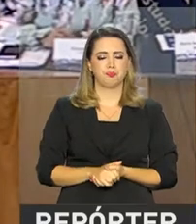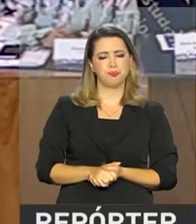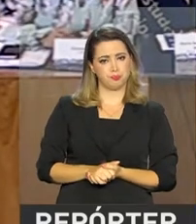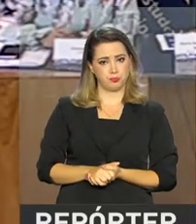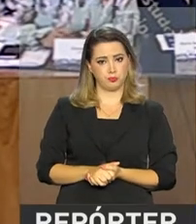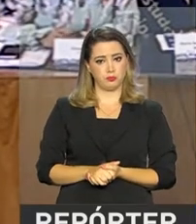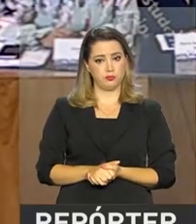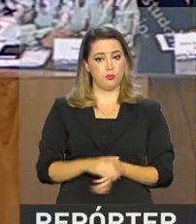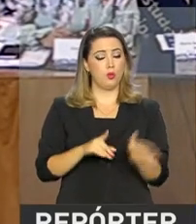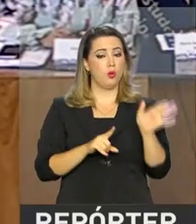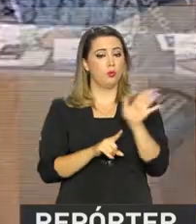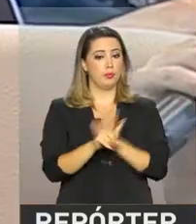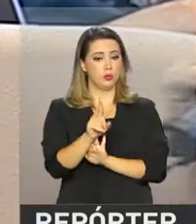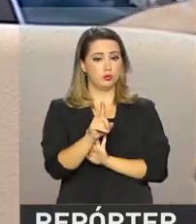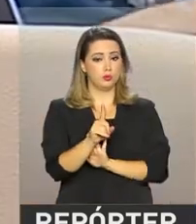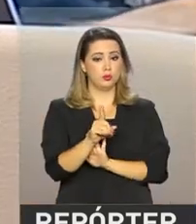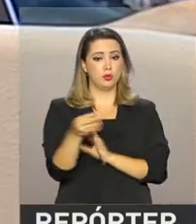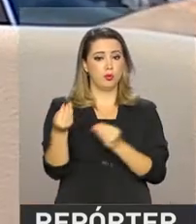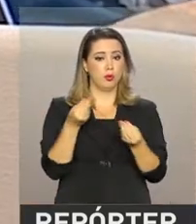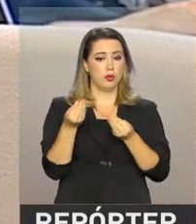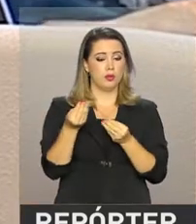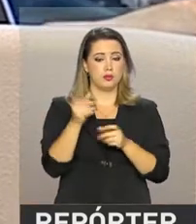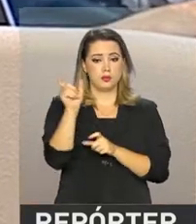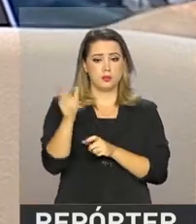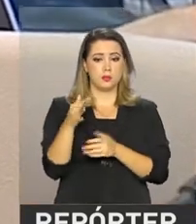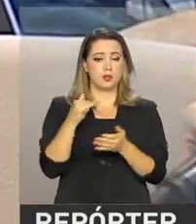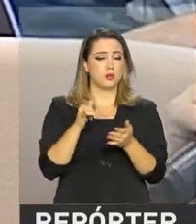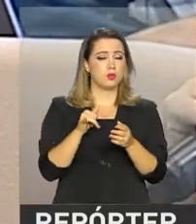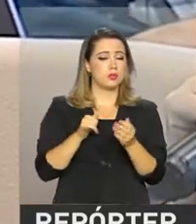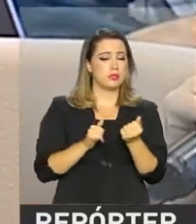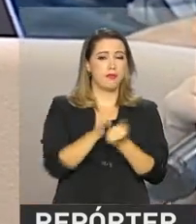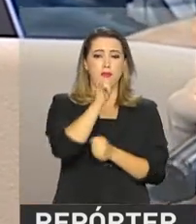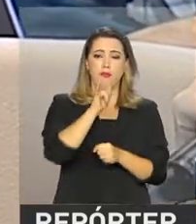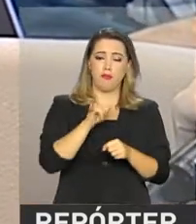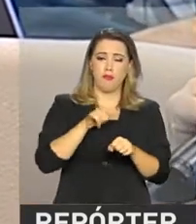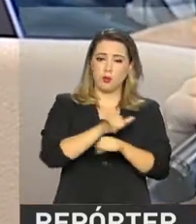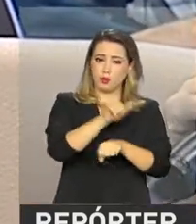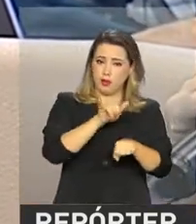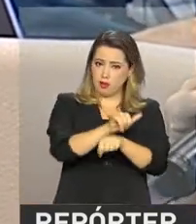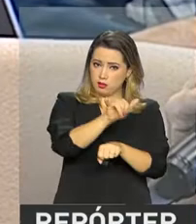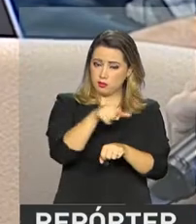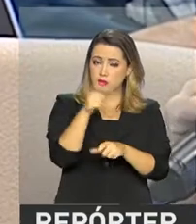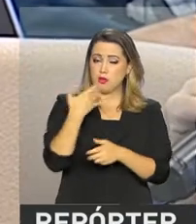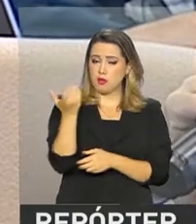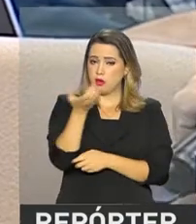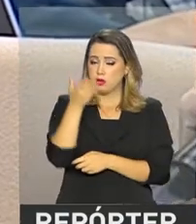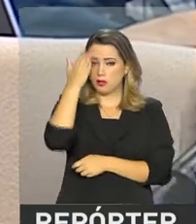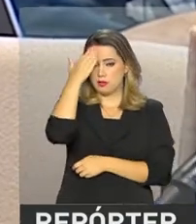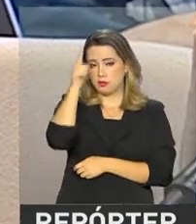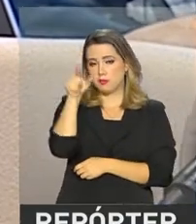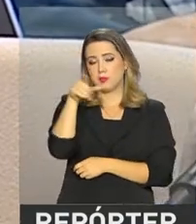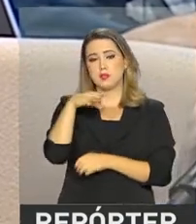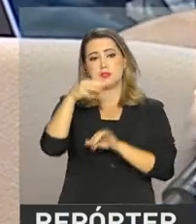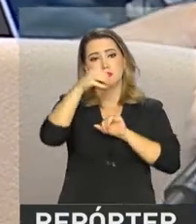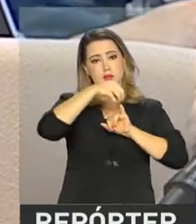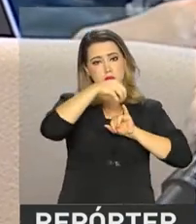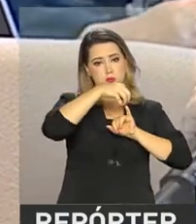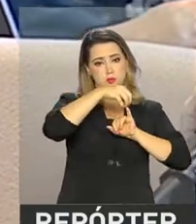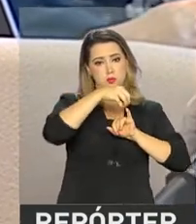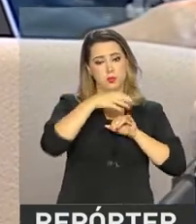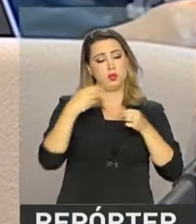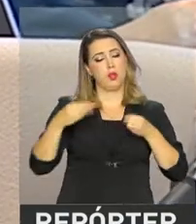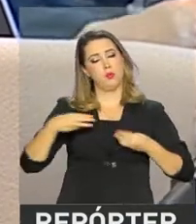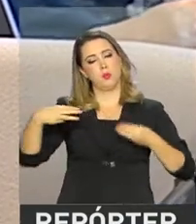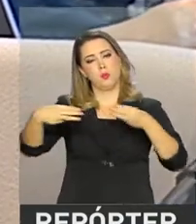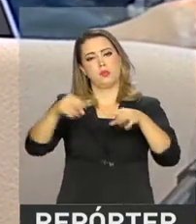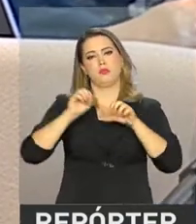Com relação às abstenções, eu queria saber se o INEP, o MEC, né, vocês pensam